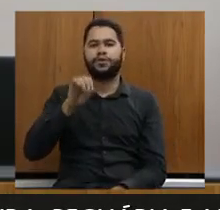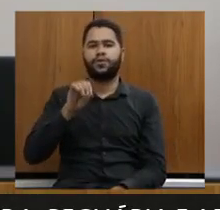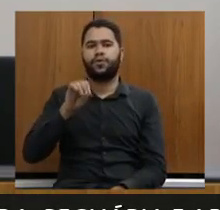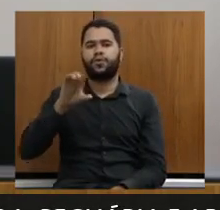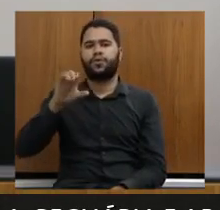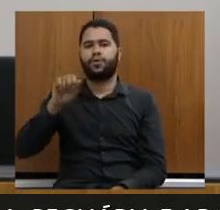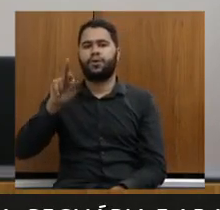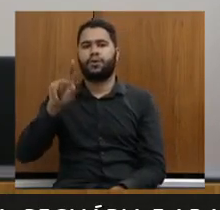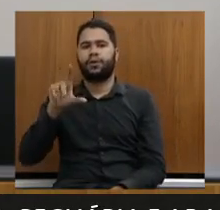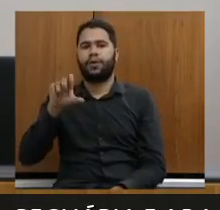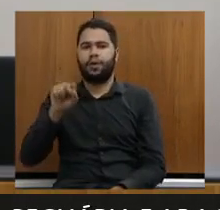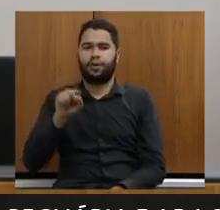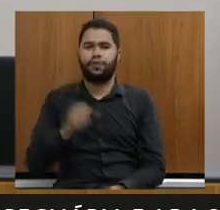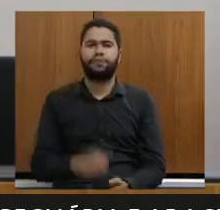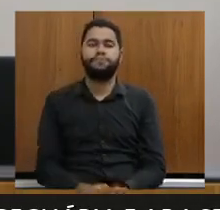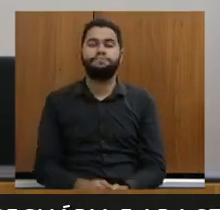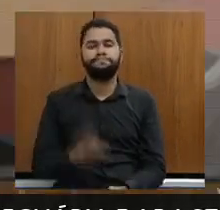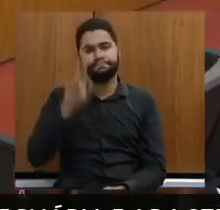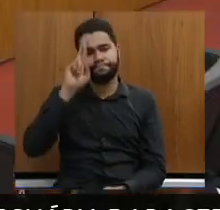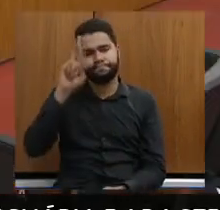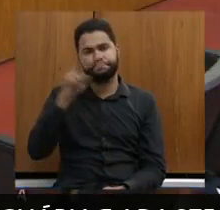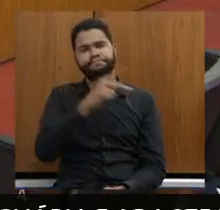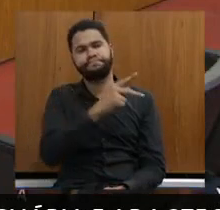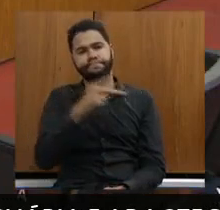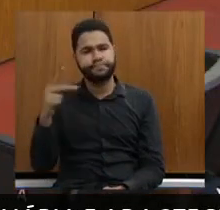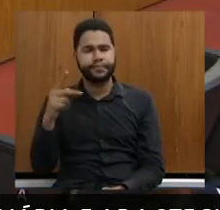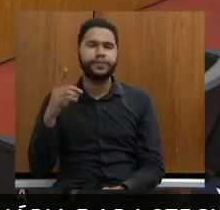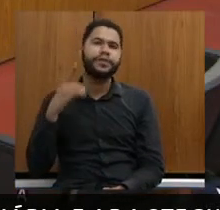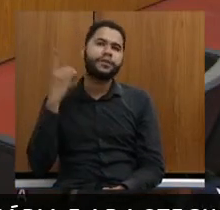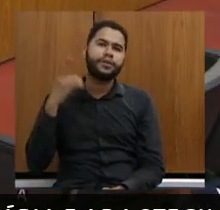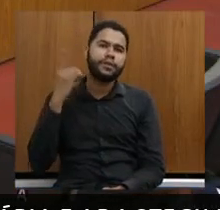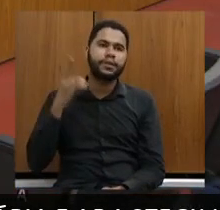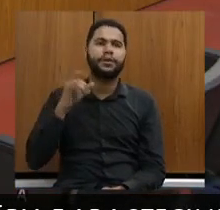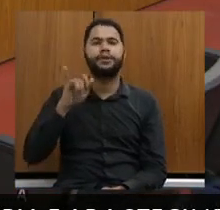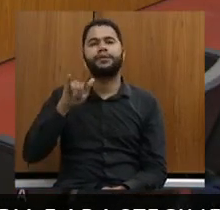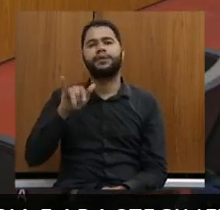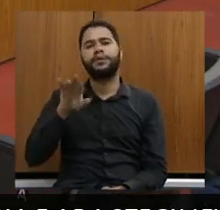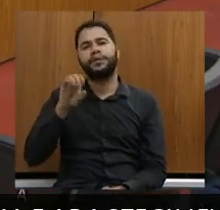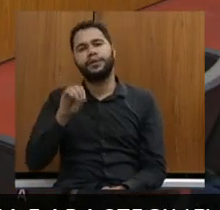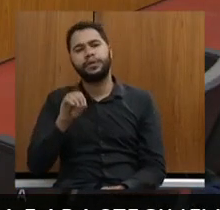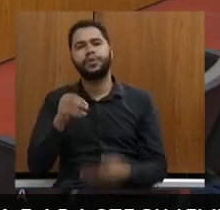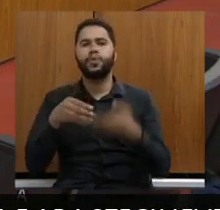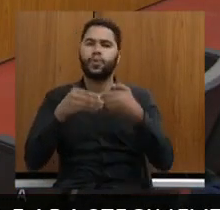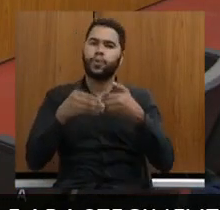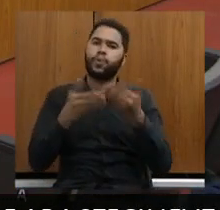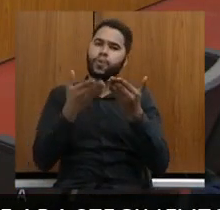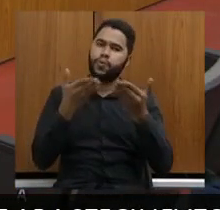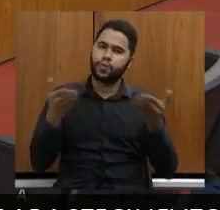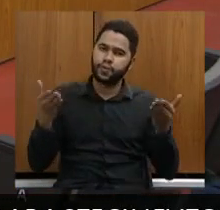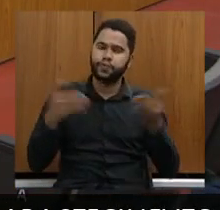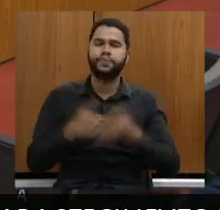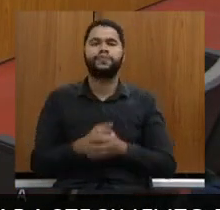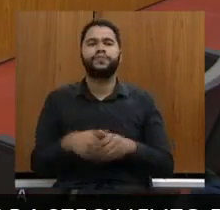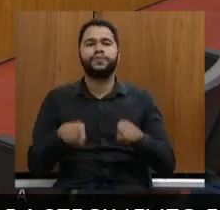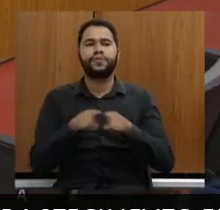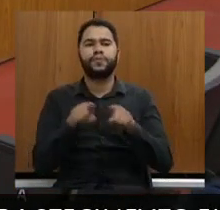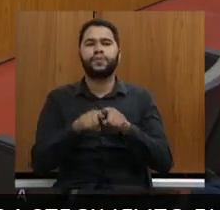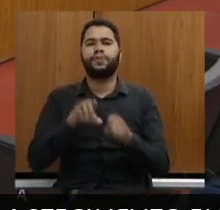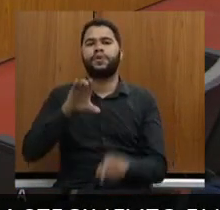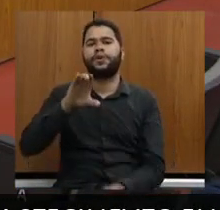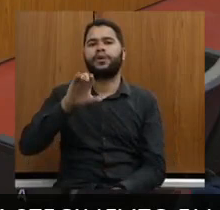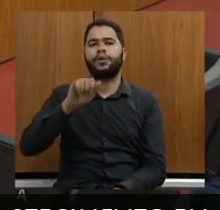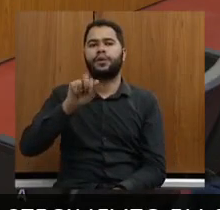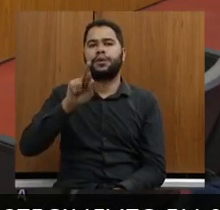a o presidente Deputado e gripado Inácio Franco complementares de fazer isso também Carlos